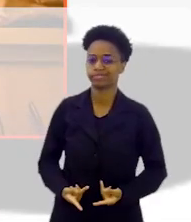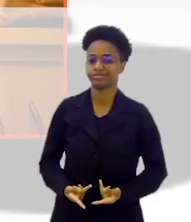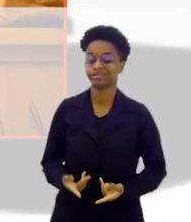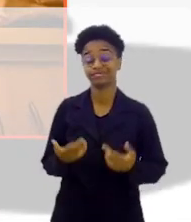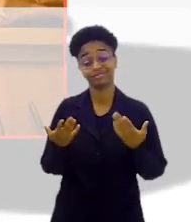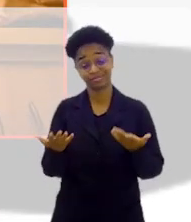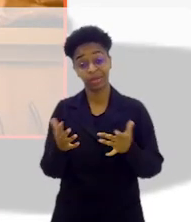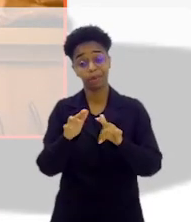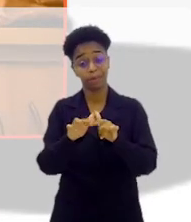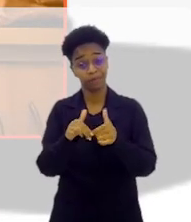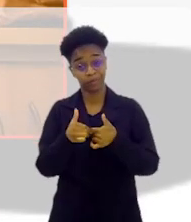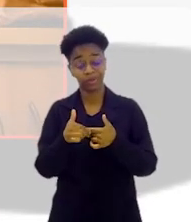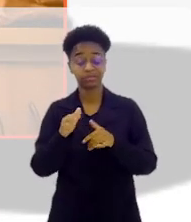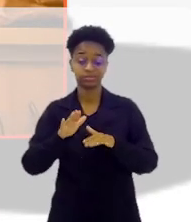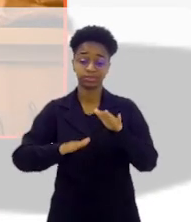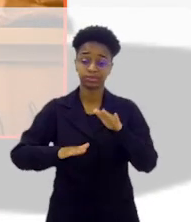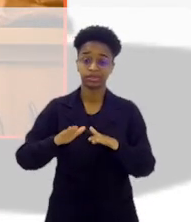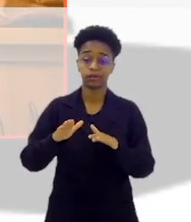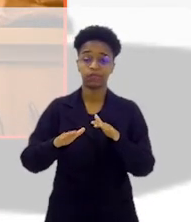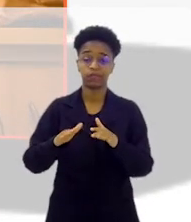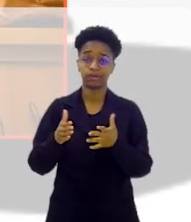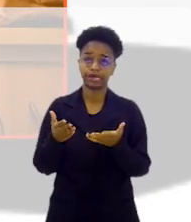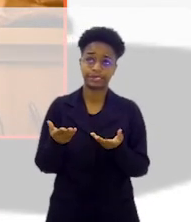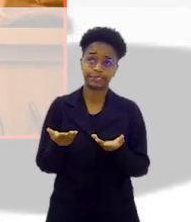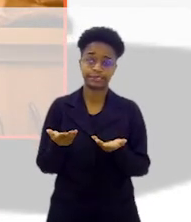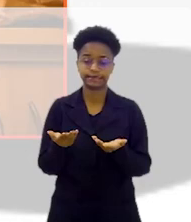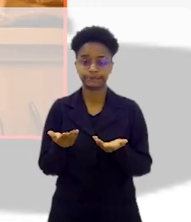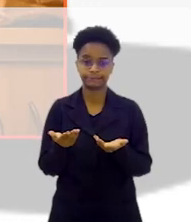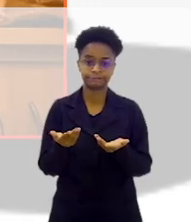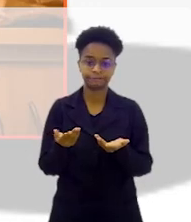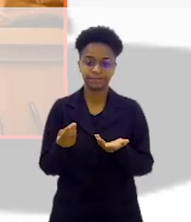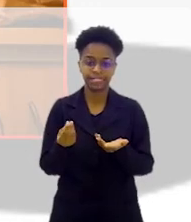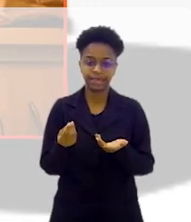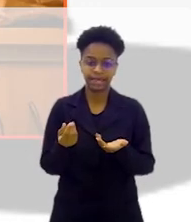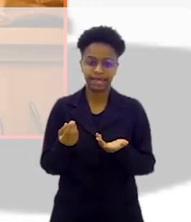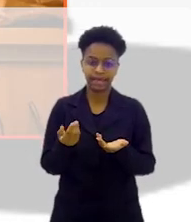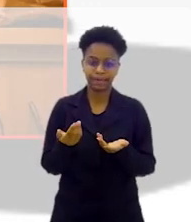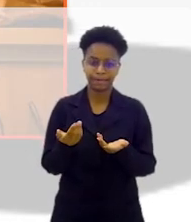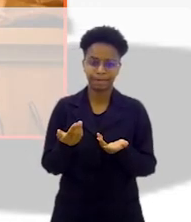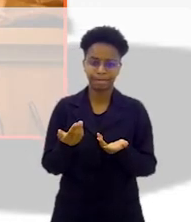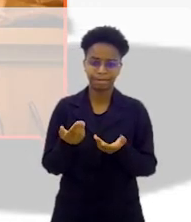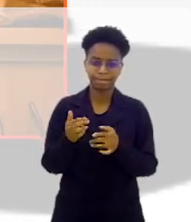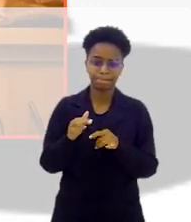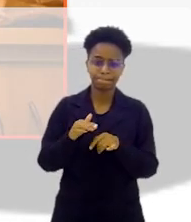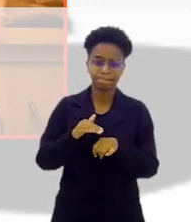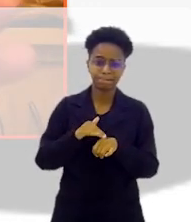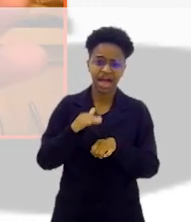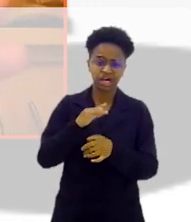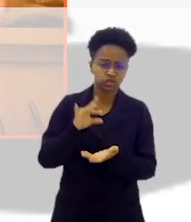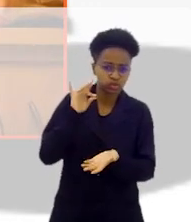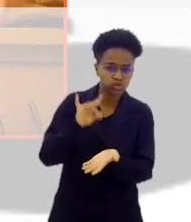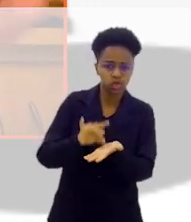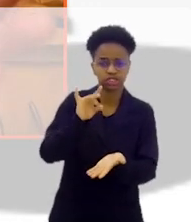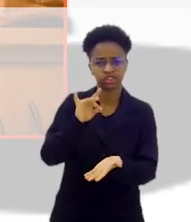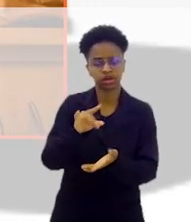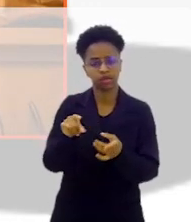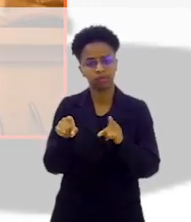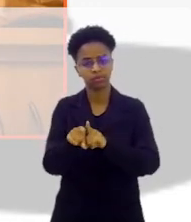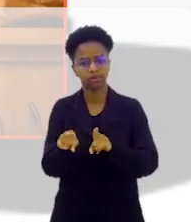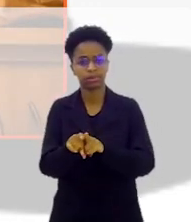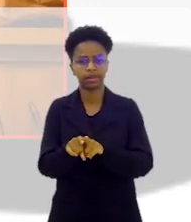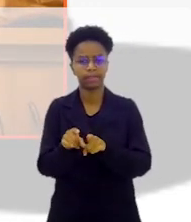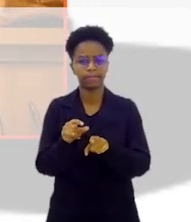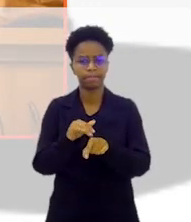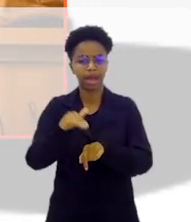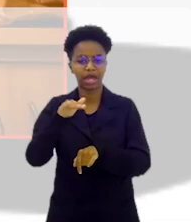humana. E isso é que talvez seja o mais. E mais Original. bonito, mais